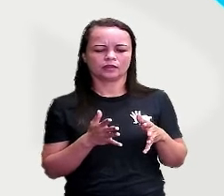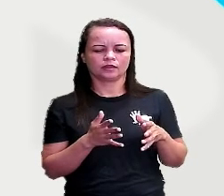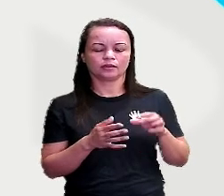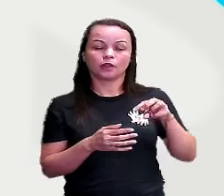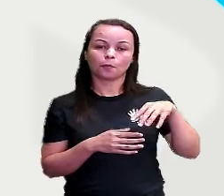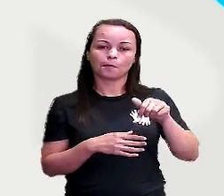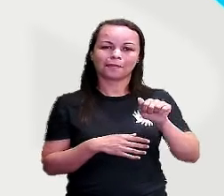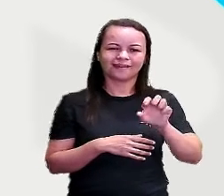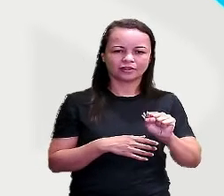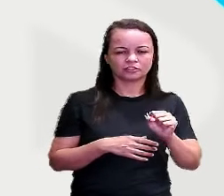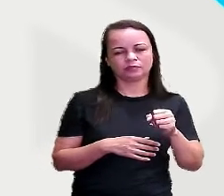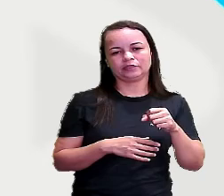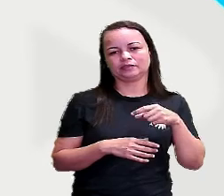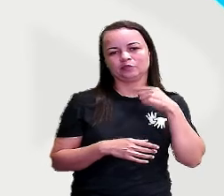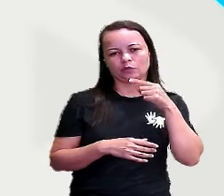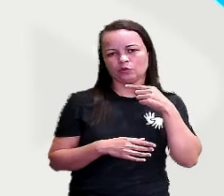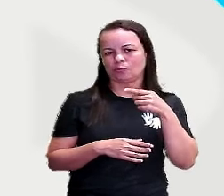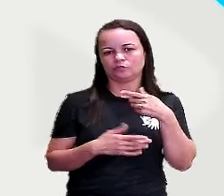consigo.